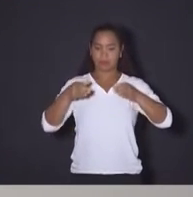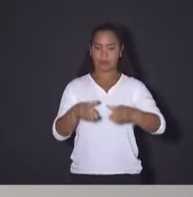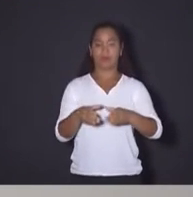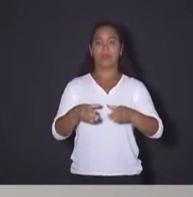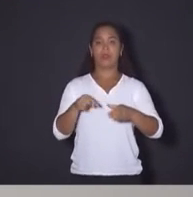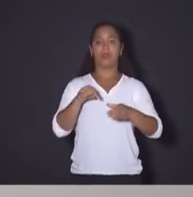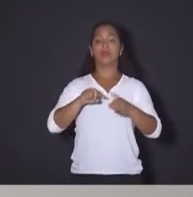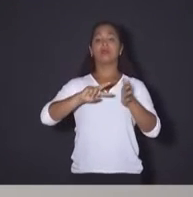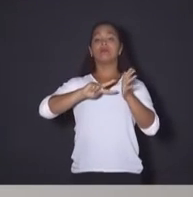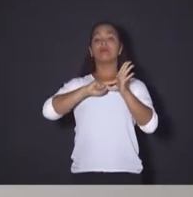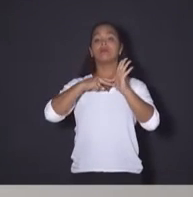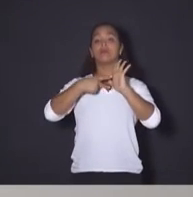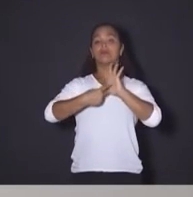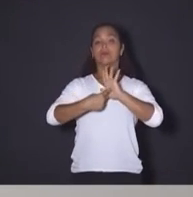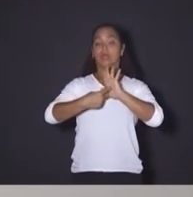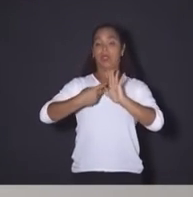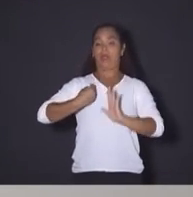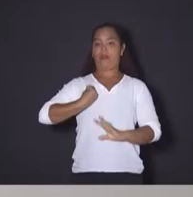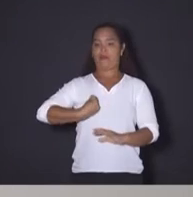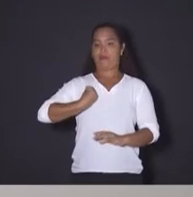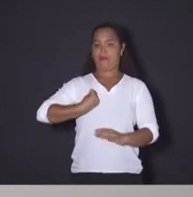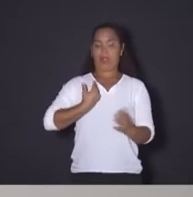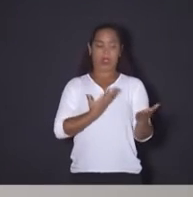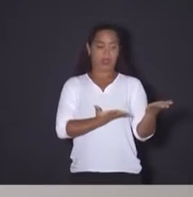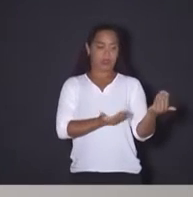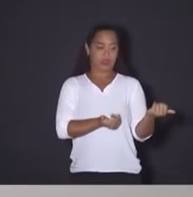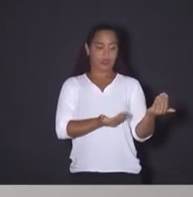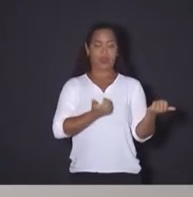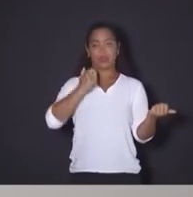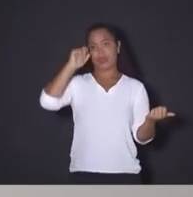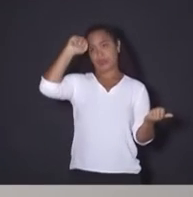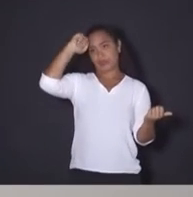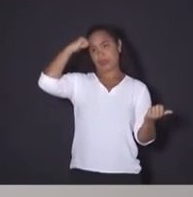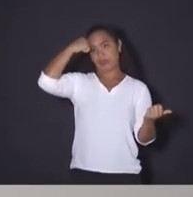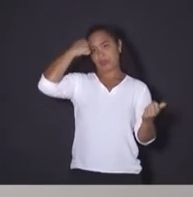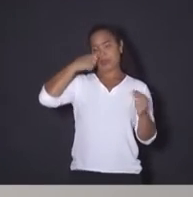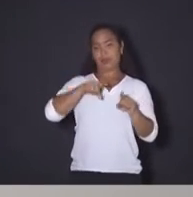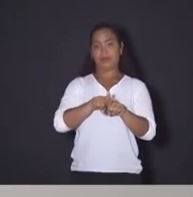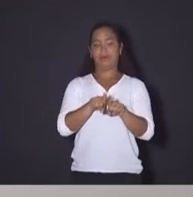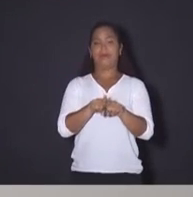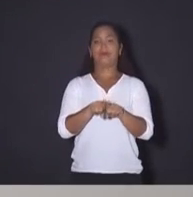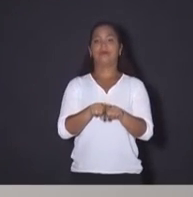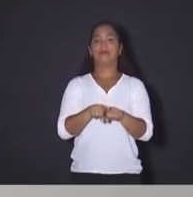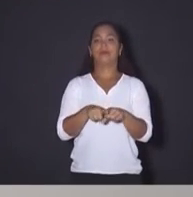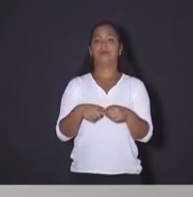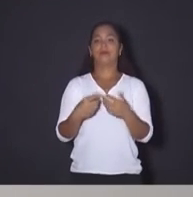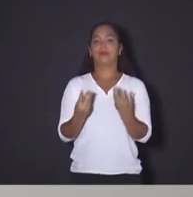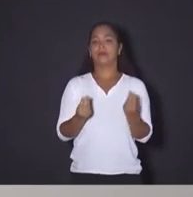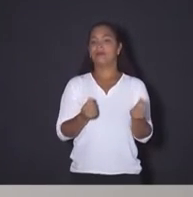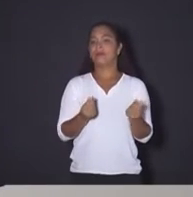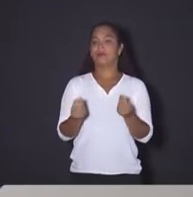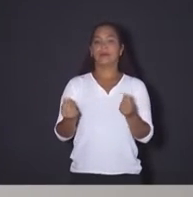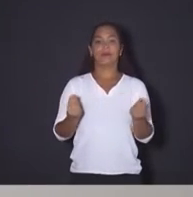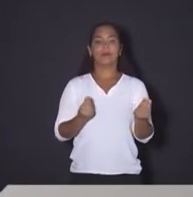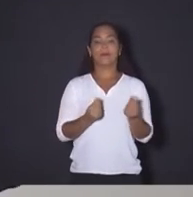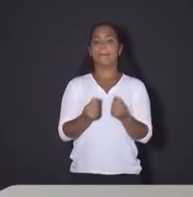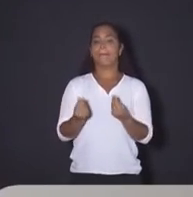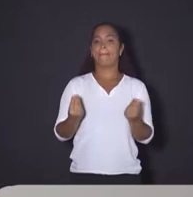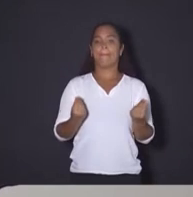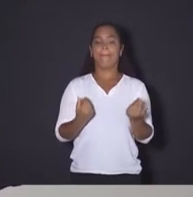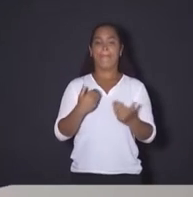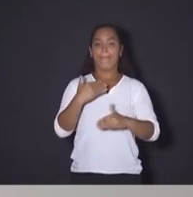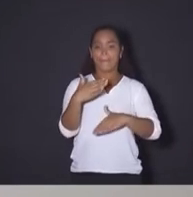sentido que isso produz na vida da juventude negra impedida de e qualquer chance já que isso disse